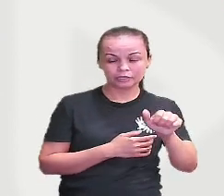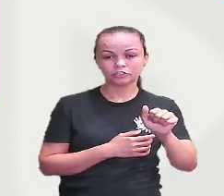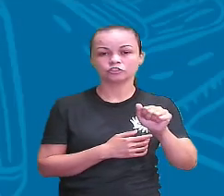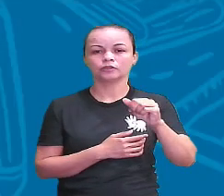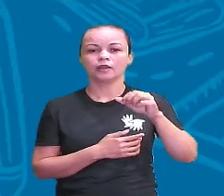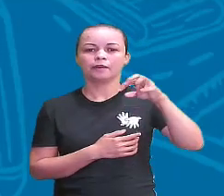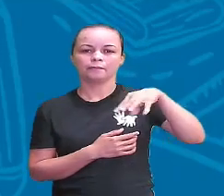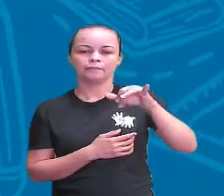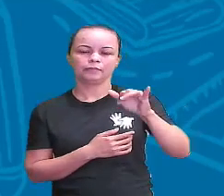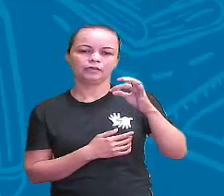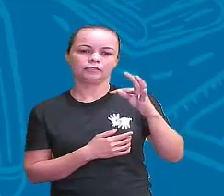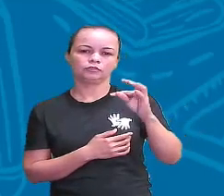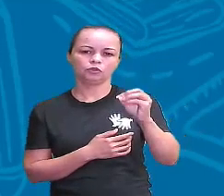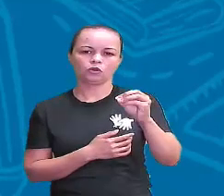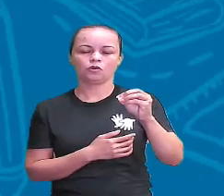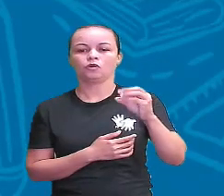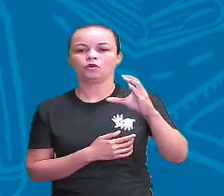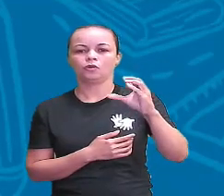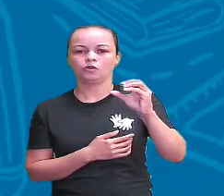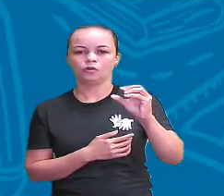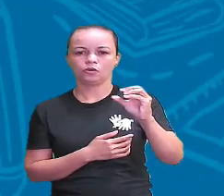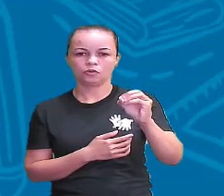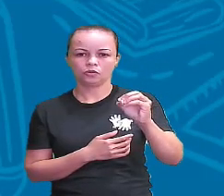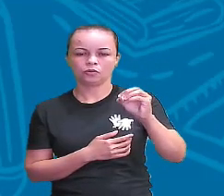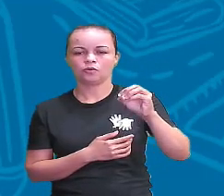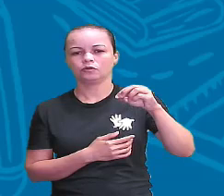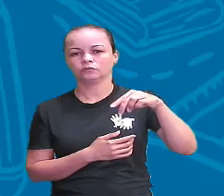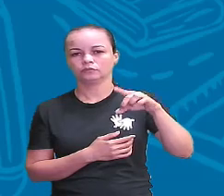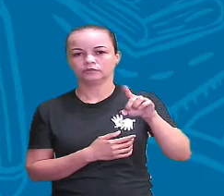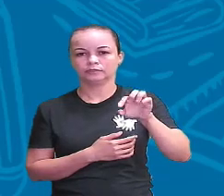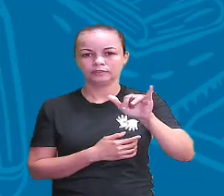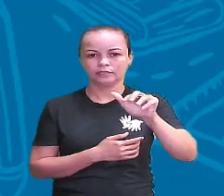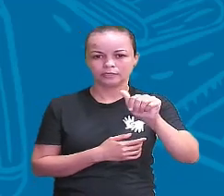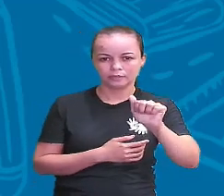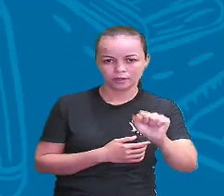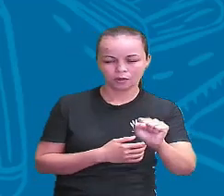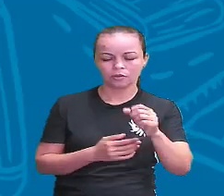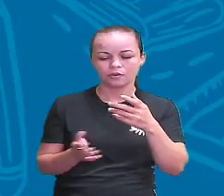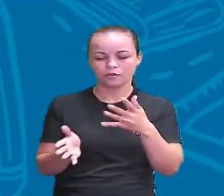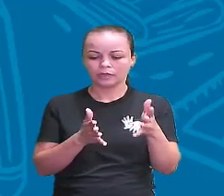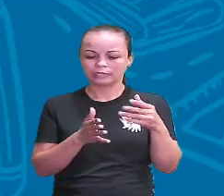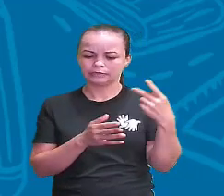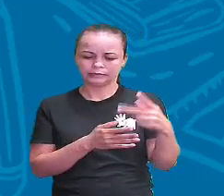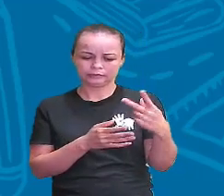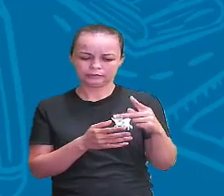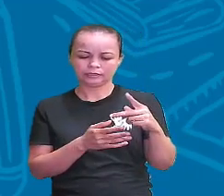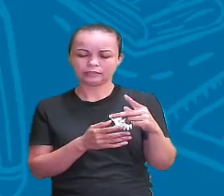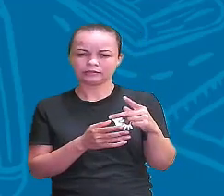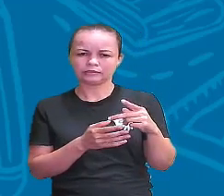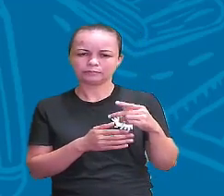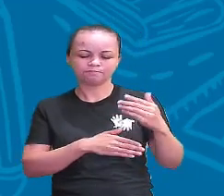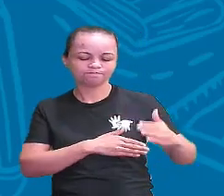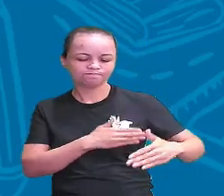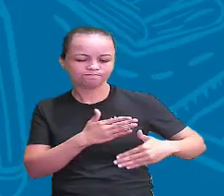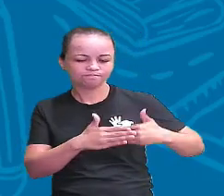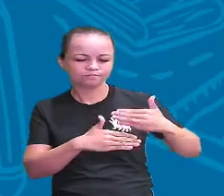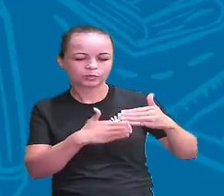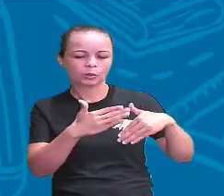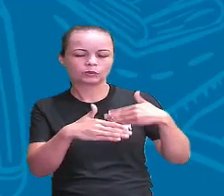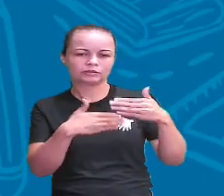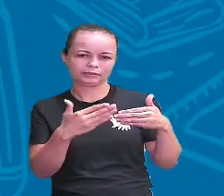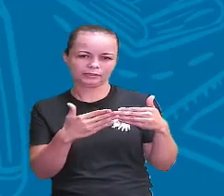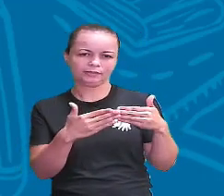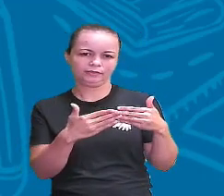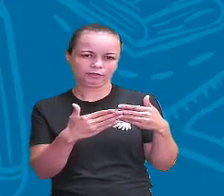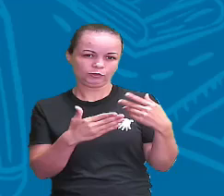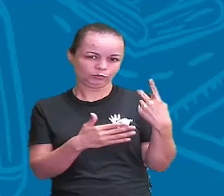eu posso dizer que começa nas mitocôndrias. Mas aonde? O ciclo de Krebs, que é esse grande processo, né,